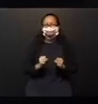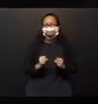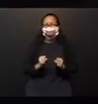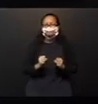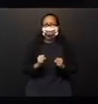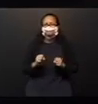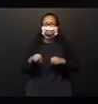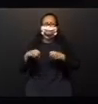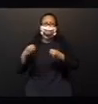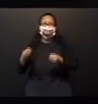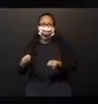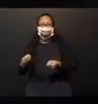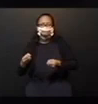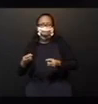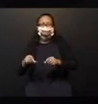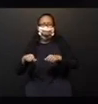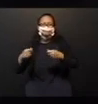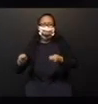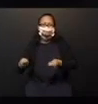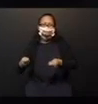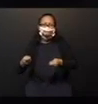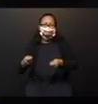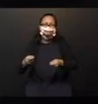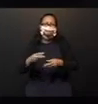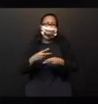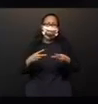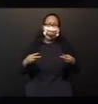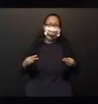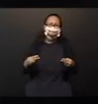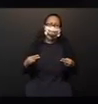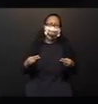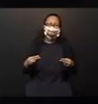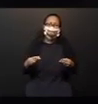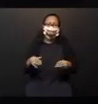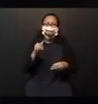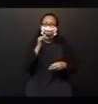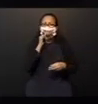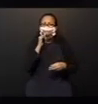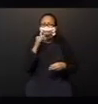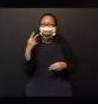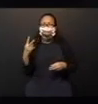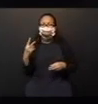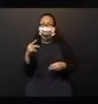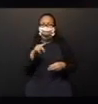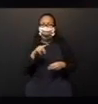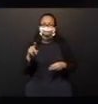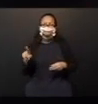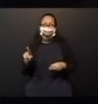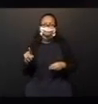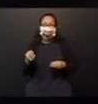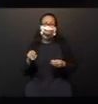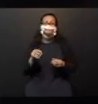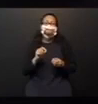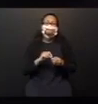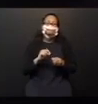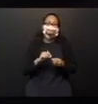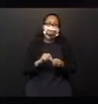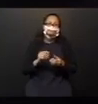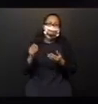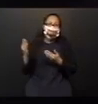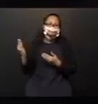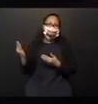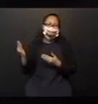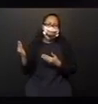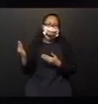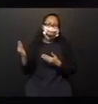Então aqui foi dado o exemplo de 2, mas vocês vão completar depois com as de vocês. Não precisa fazer igual o que está